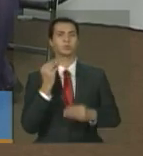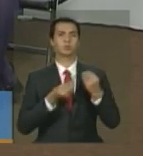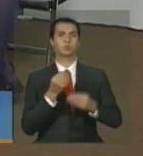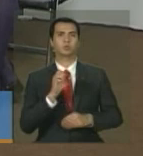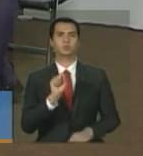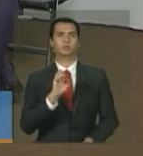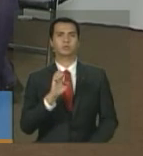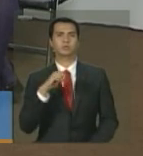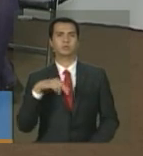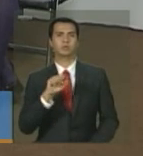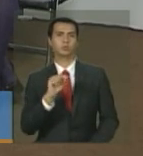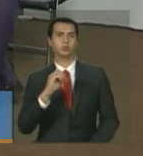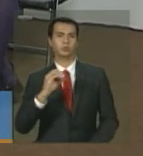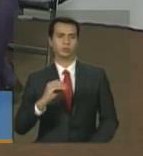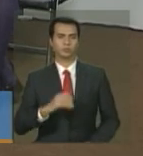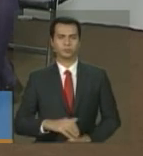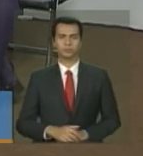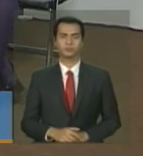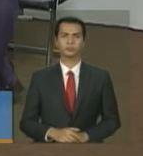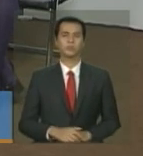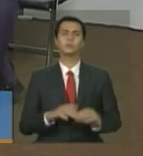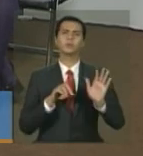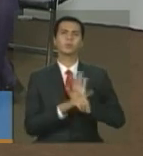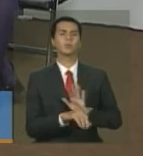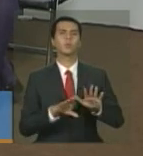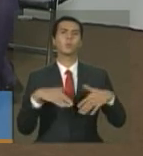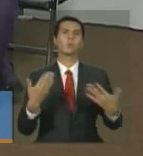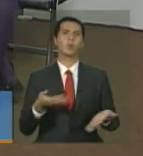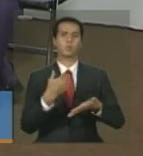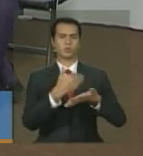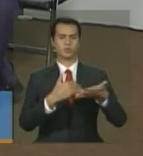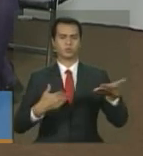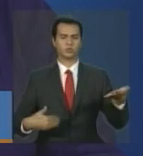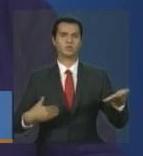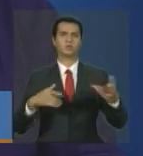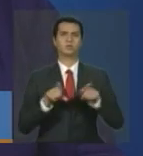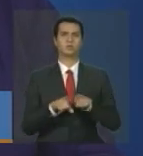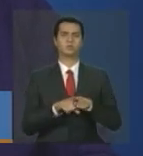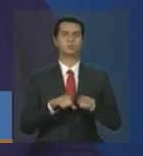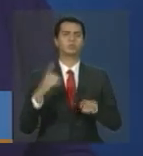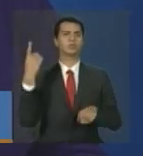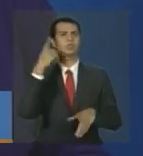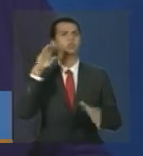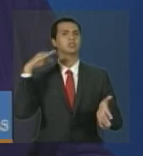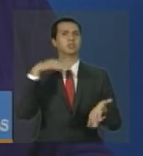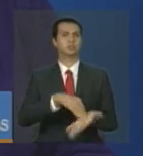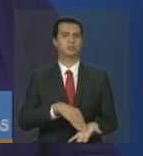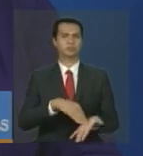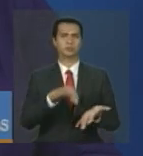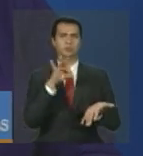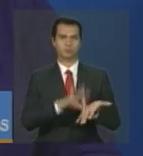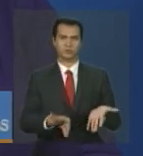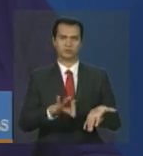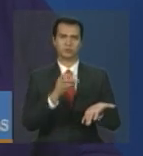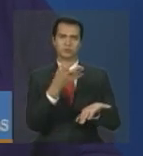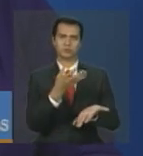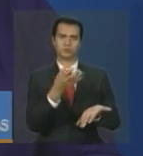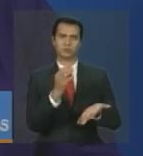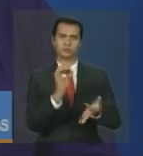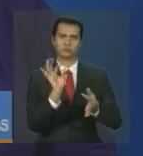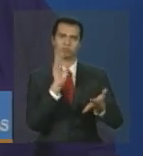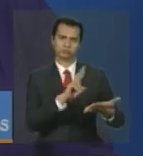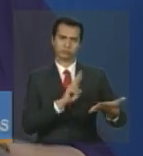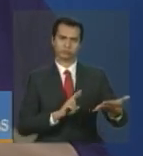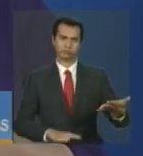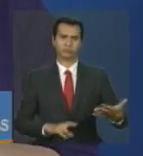Quais são os questionários do censo e o calendário para o preenchimento é bom este ano nós Como já